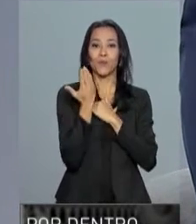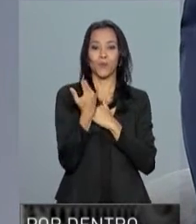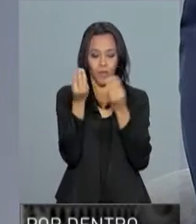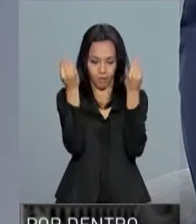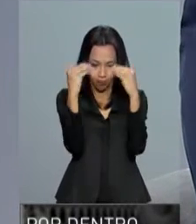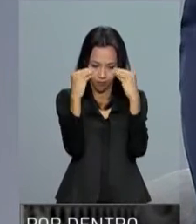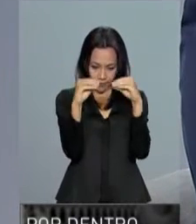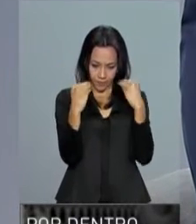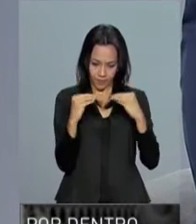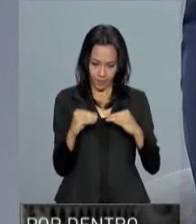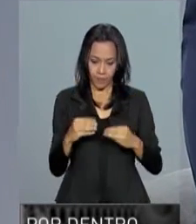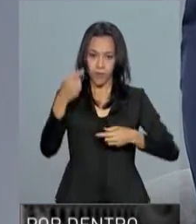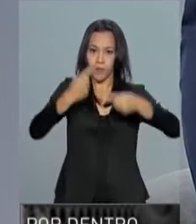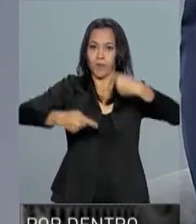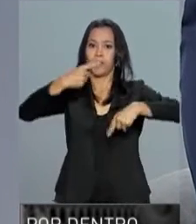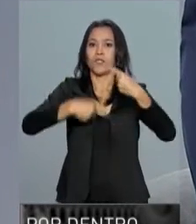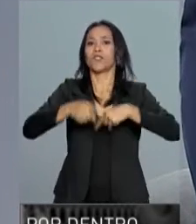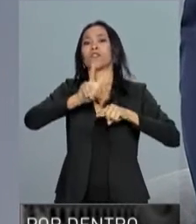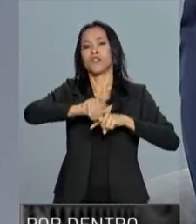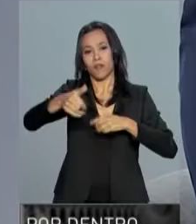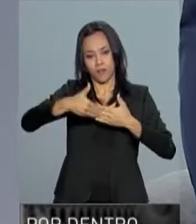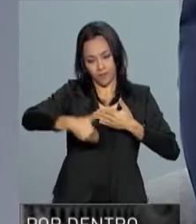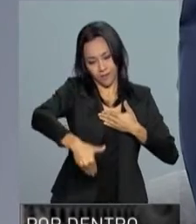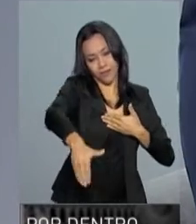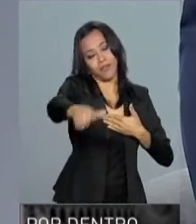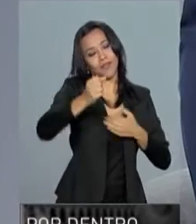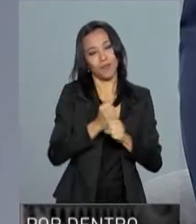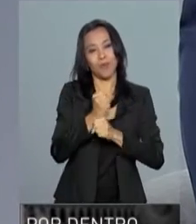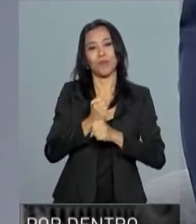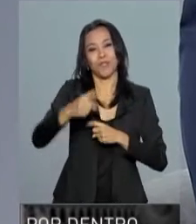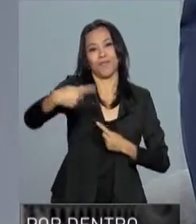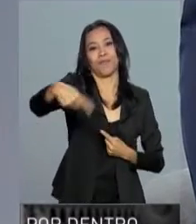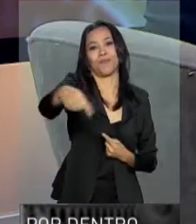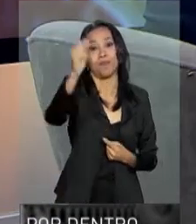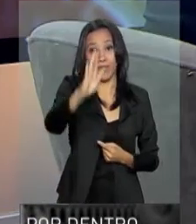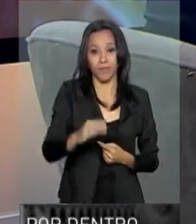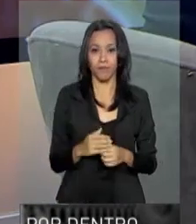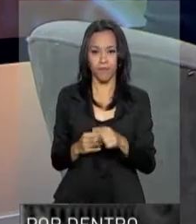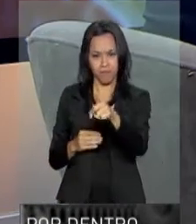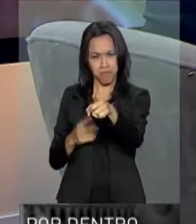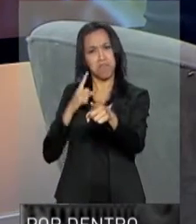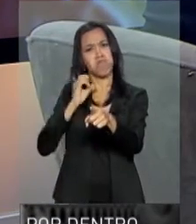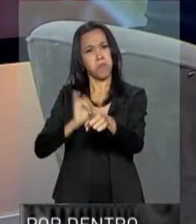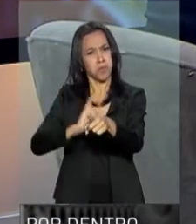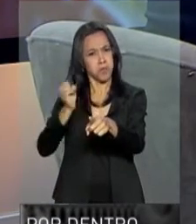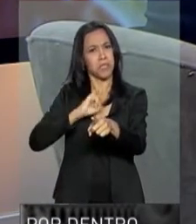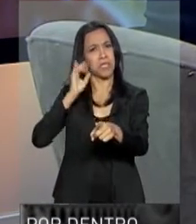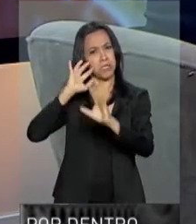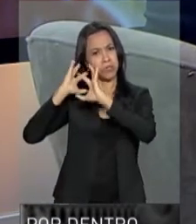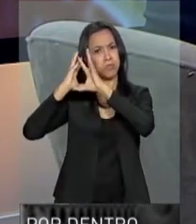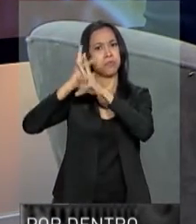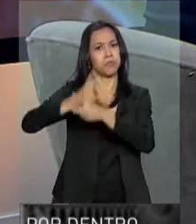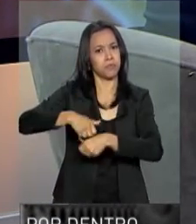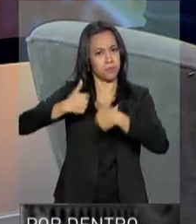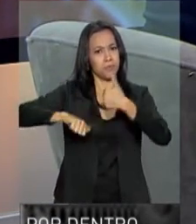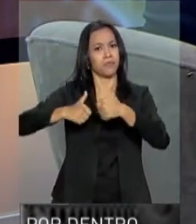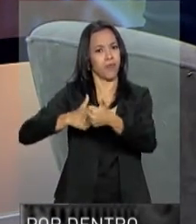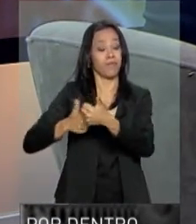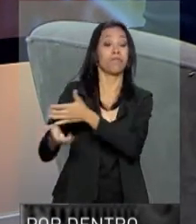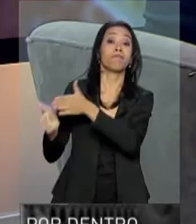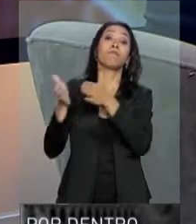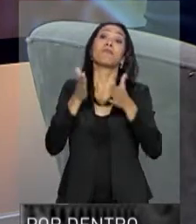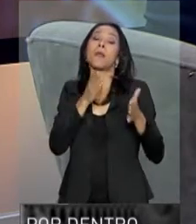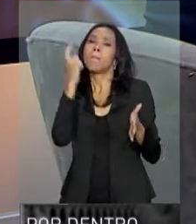nos ajude nas políticas públicas que serão o resultado do Brasil a gente fazer essa análise né esse balanço enfim é